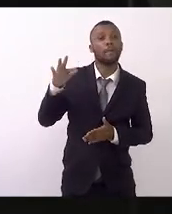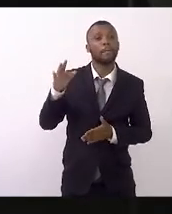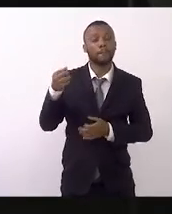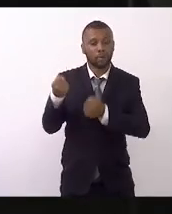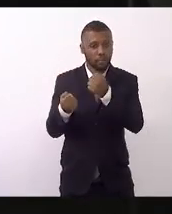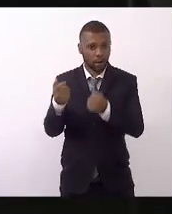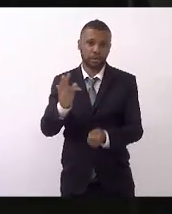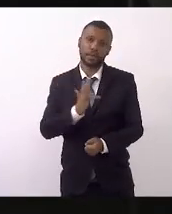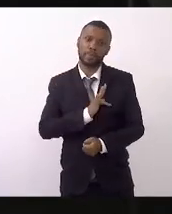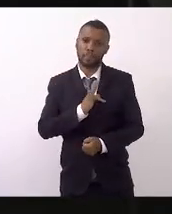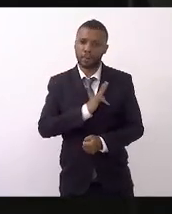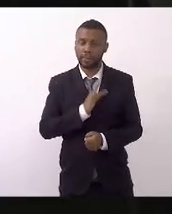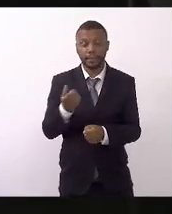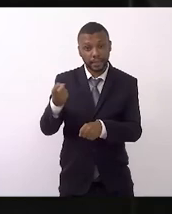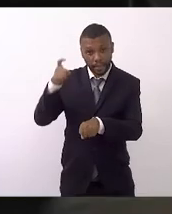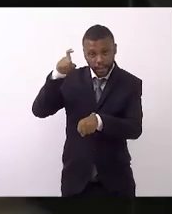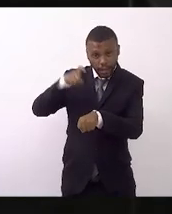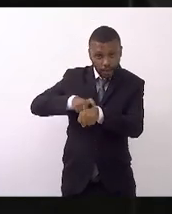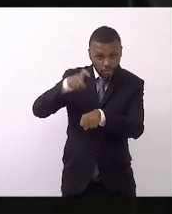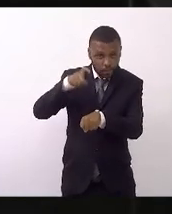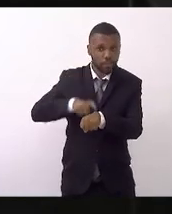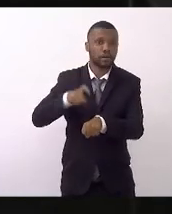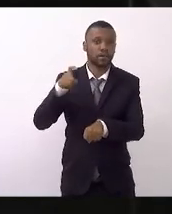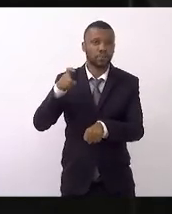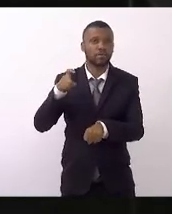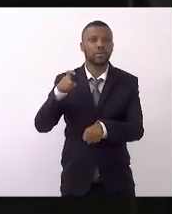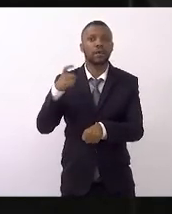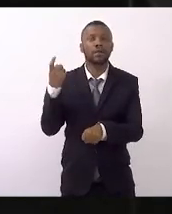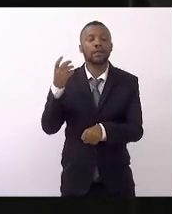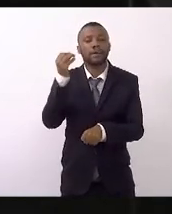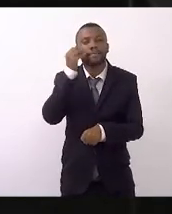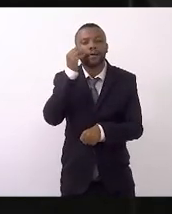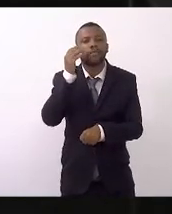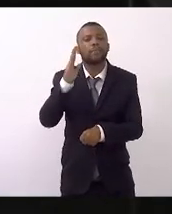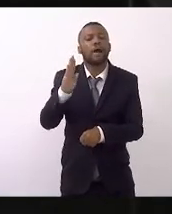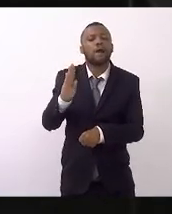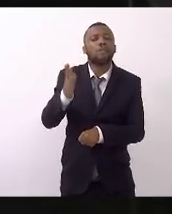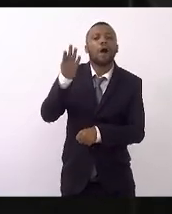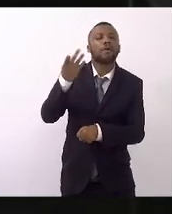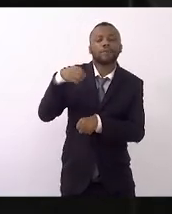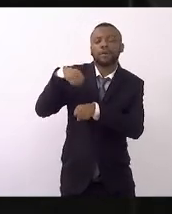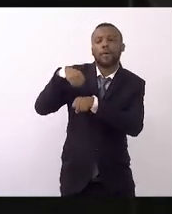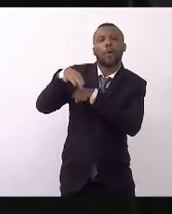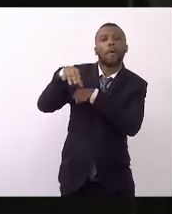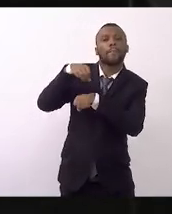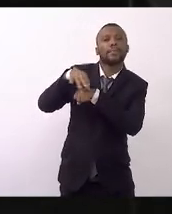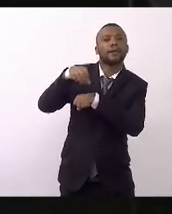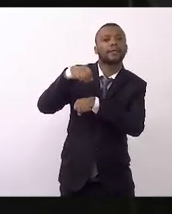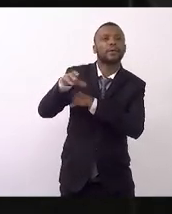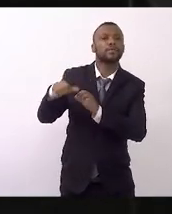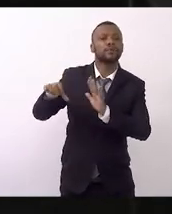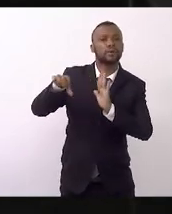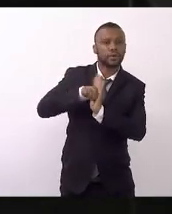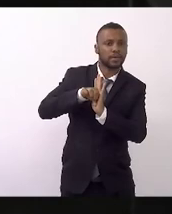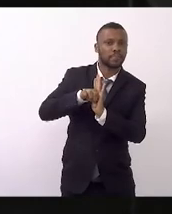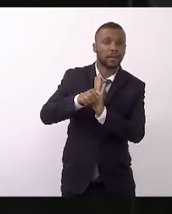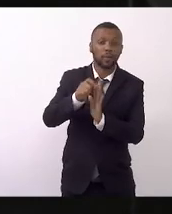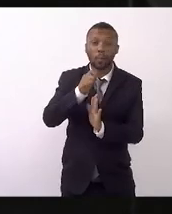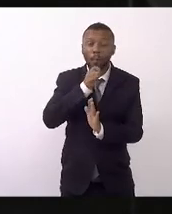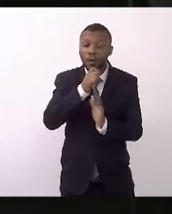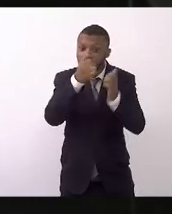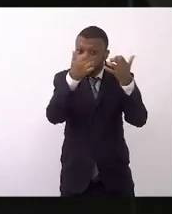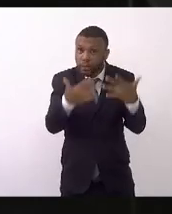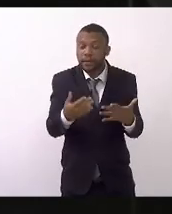Militar, naquele momento, e fez uma falsa comunicação de crime. E sem contar que ele tirou